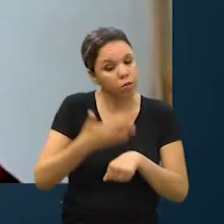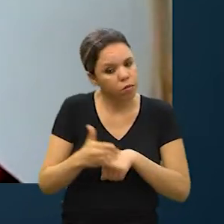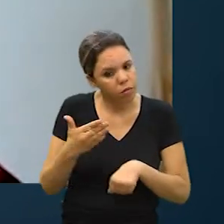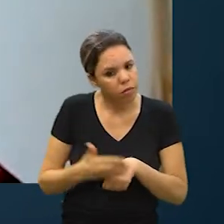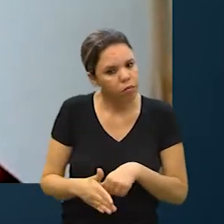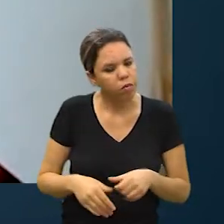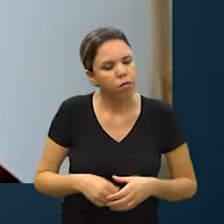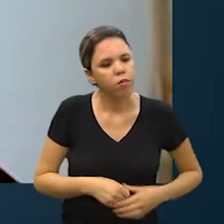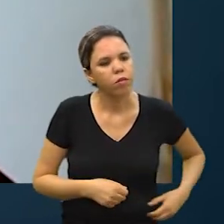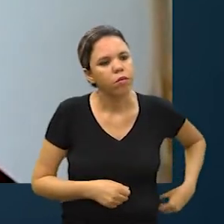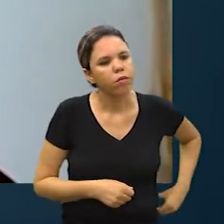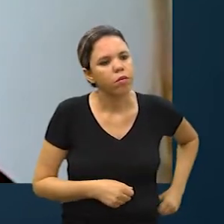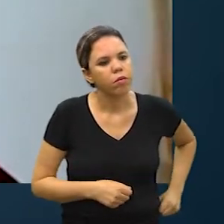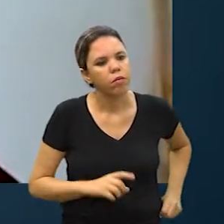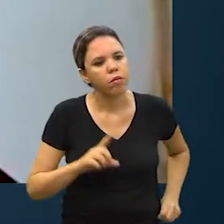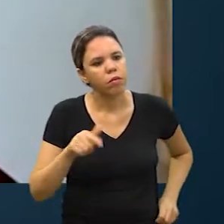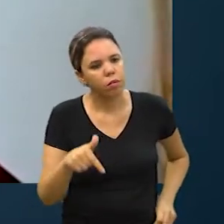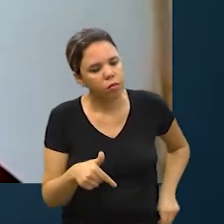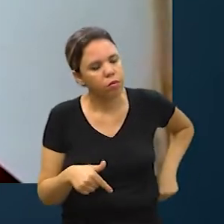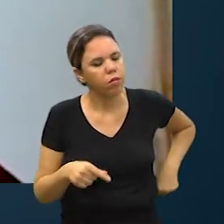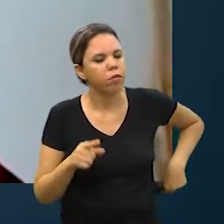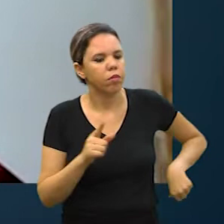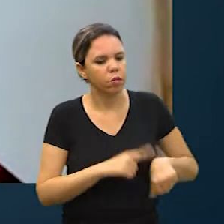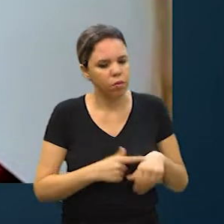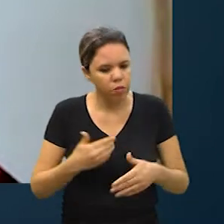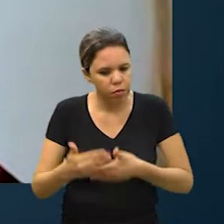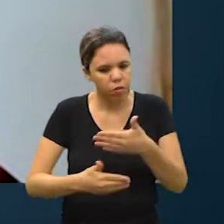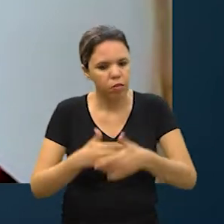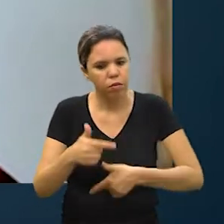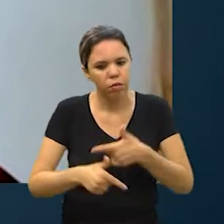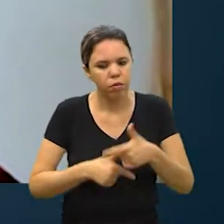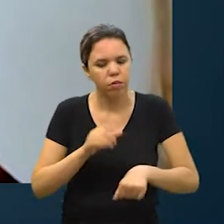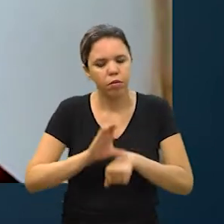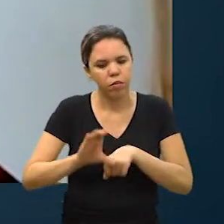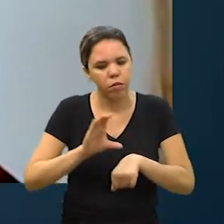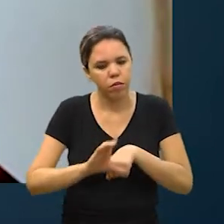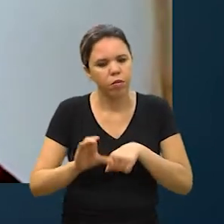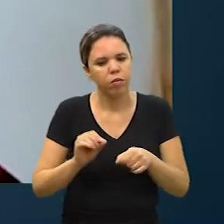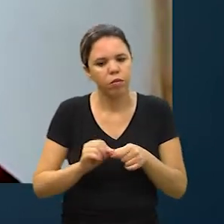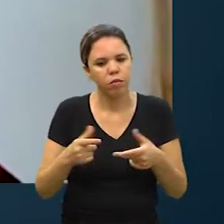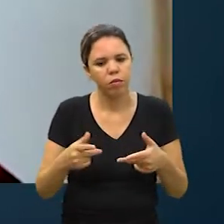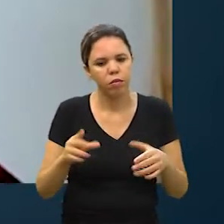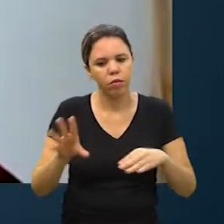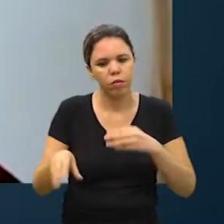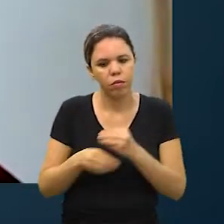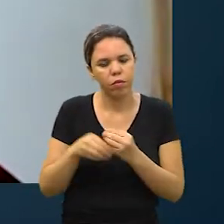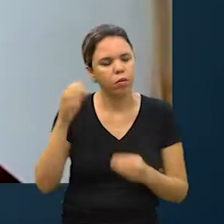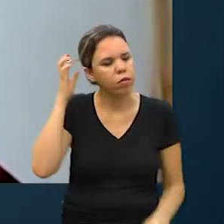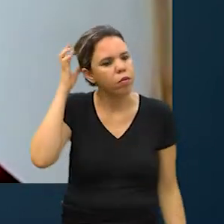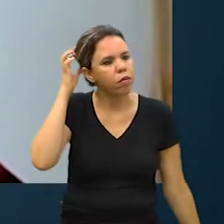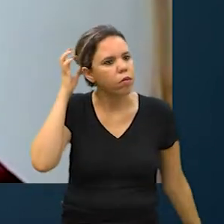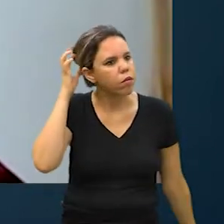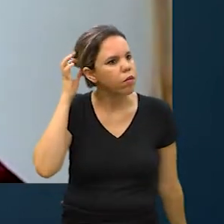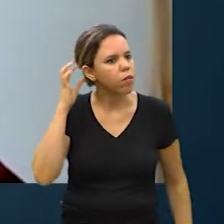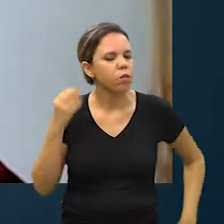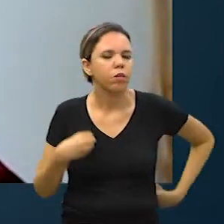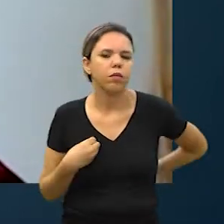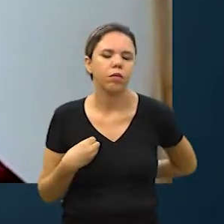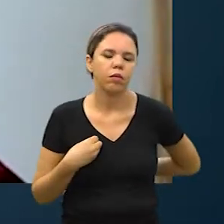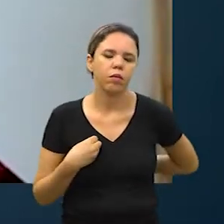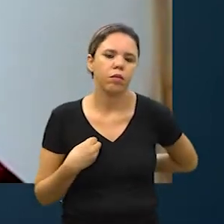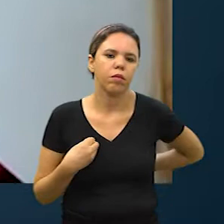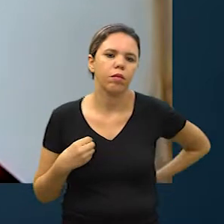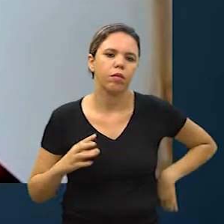na prática e depois, com o tempo, exercendo alguns cursos, fazendo algumas coisas complementares, mas